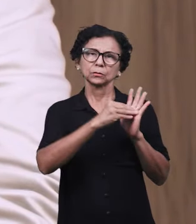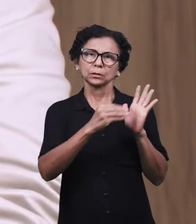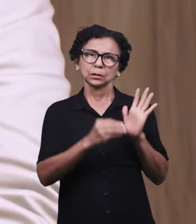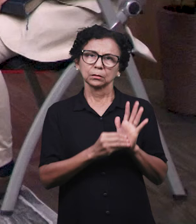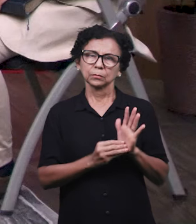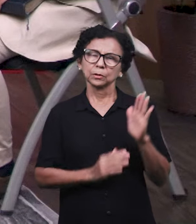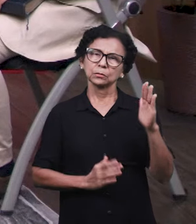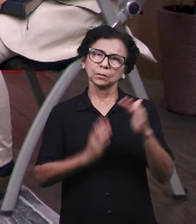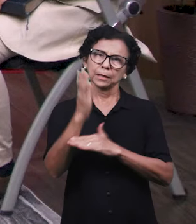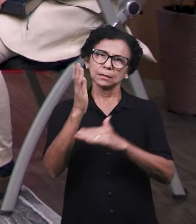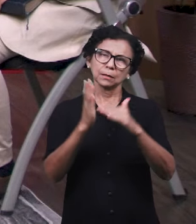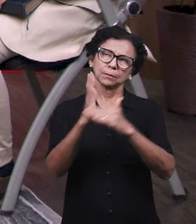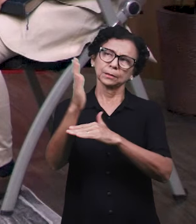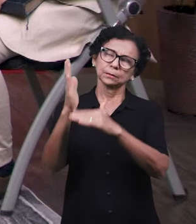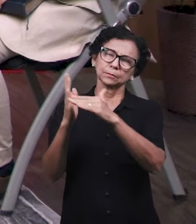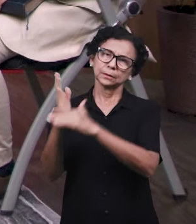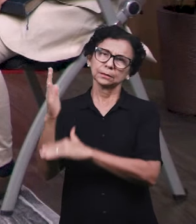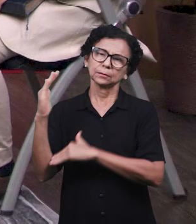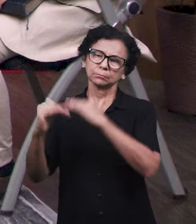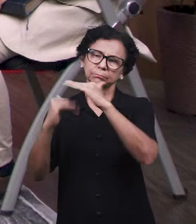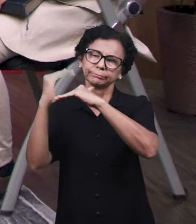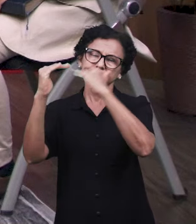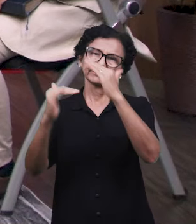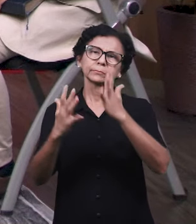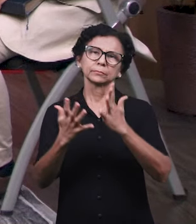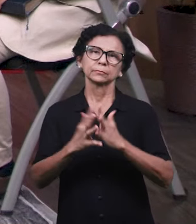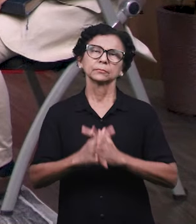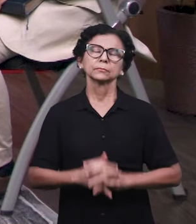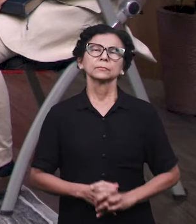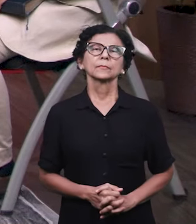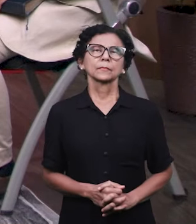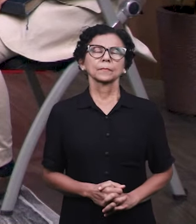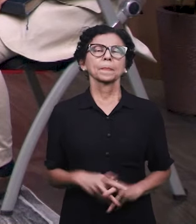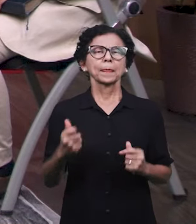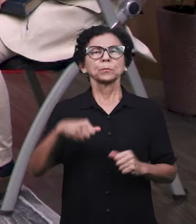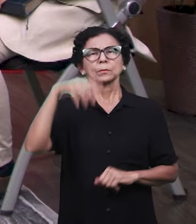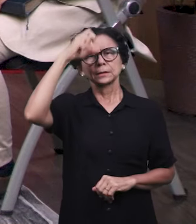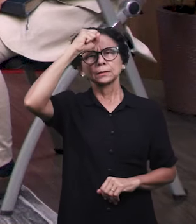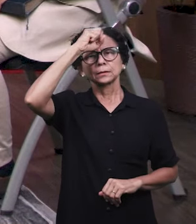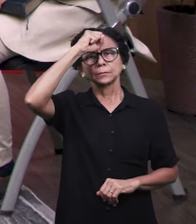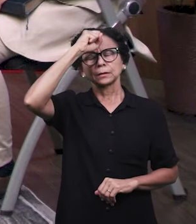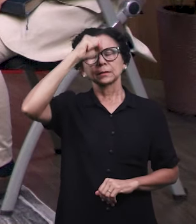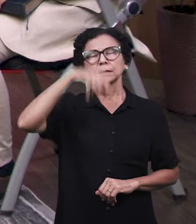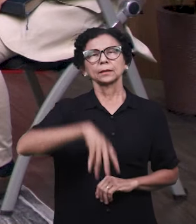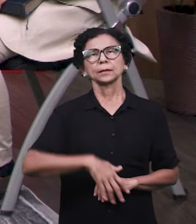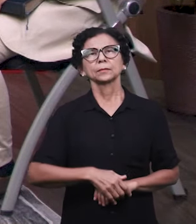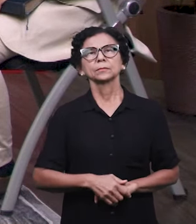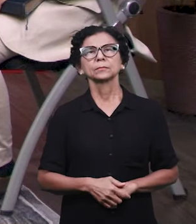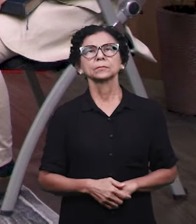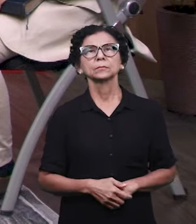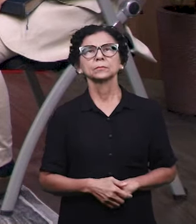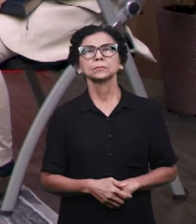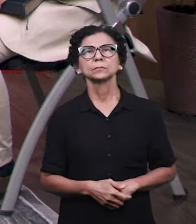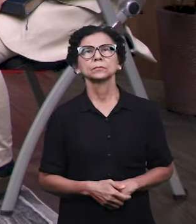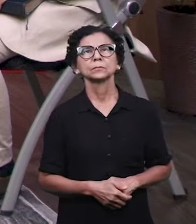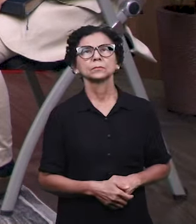que é importante, porque, assim, observando a sua pergunta, a gente fica imaginando um